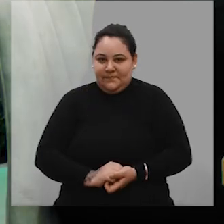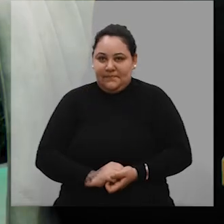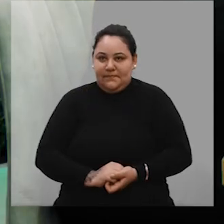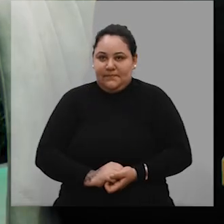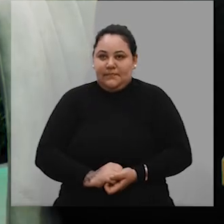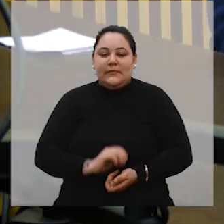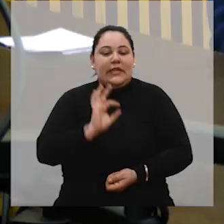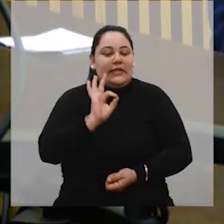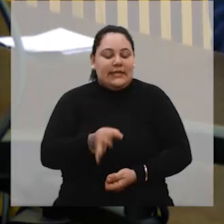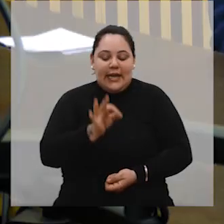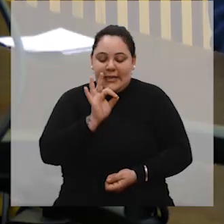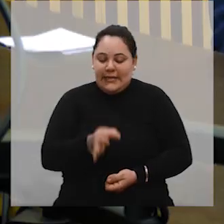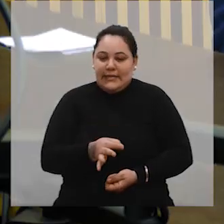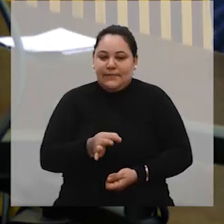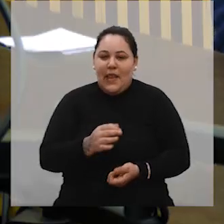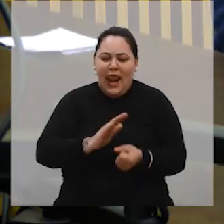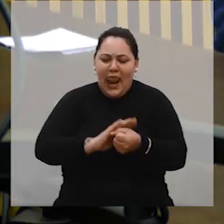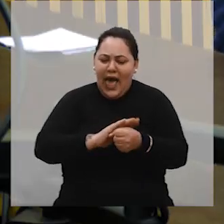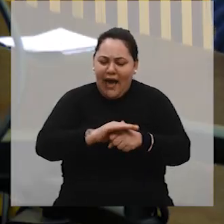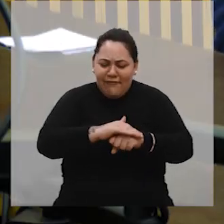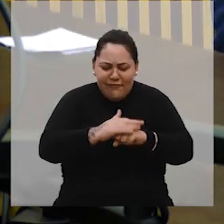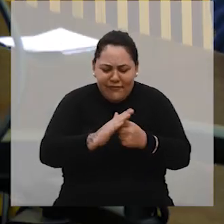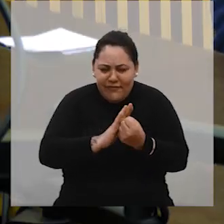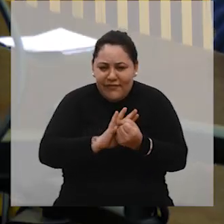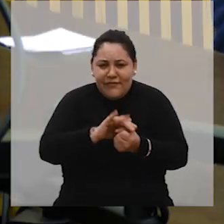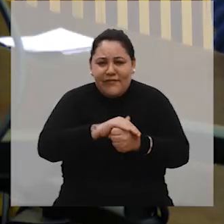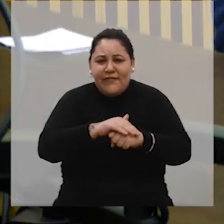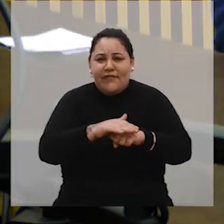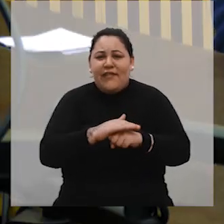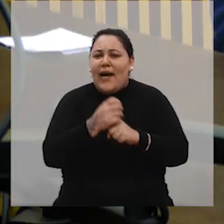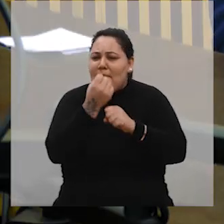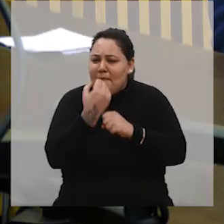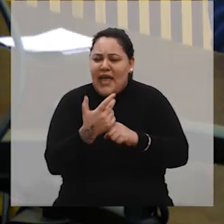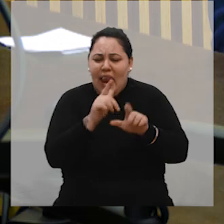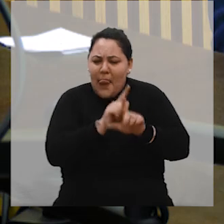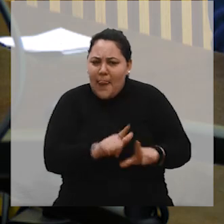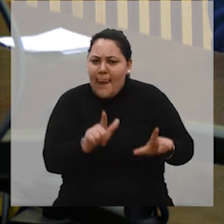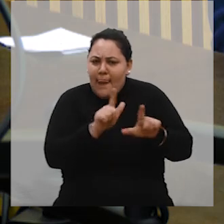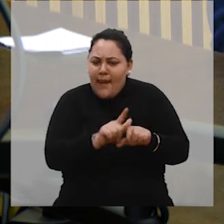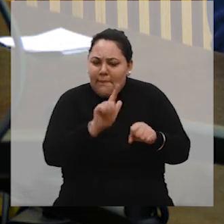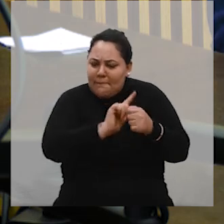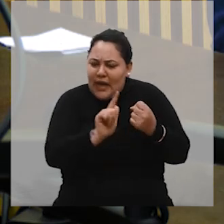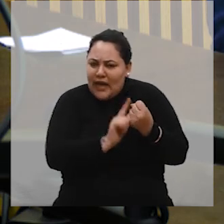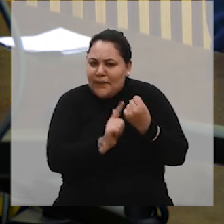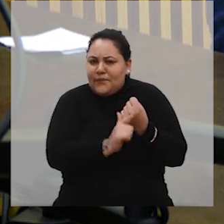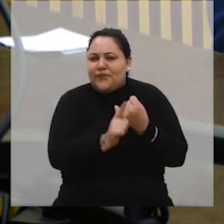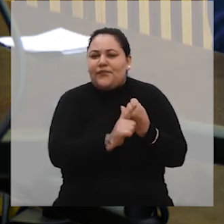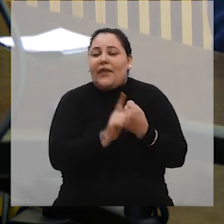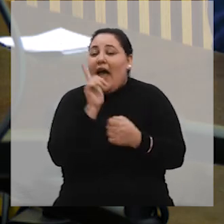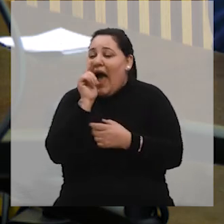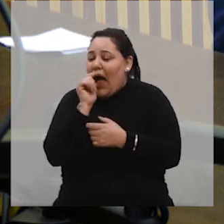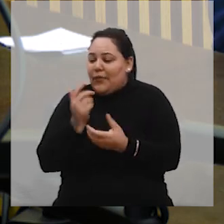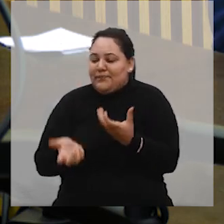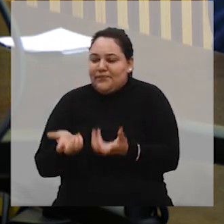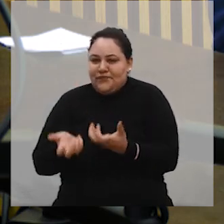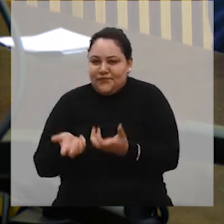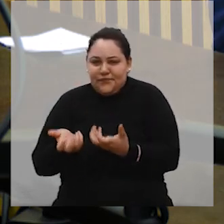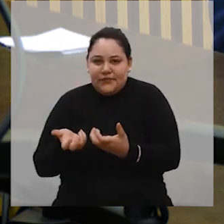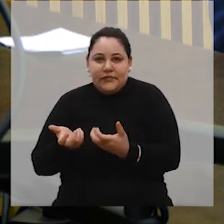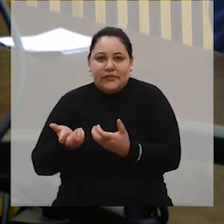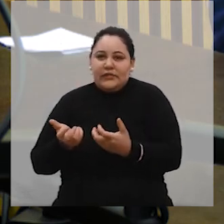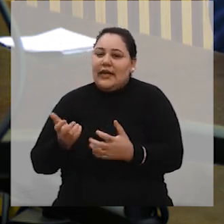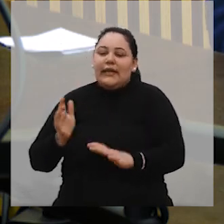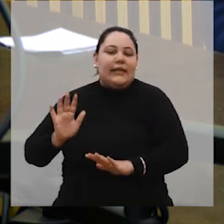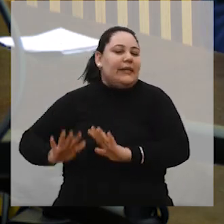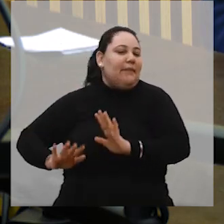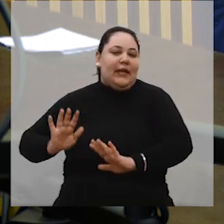certeza. Lavar bem os alimentos, a boa higienização, a água fervida,